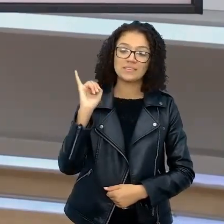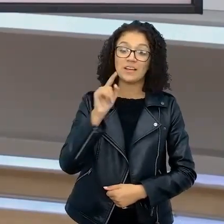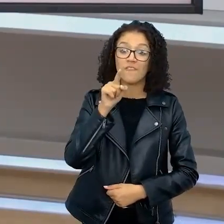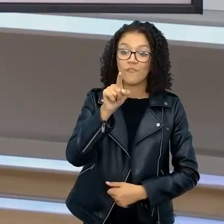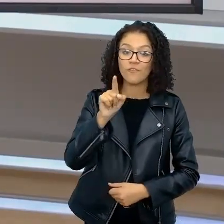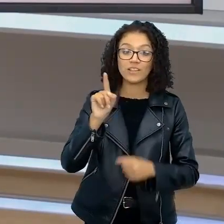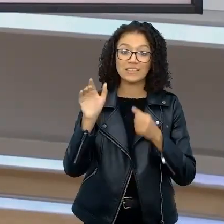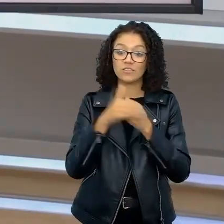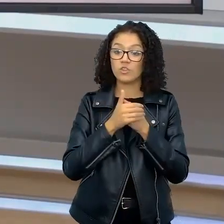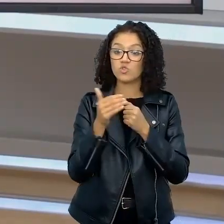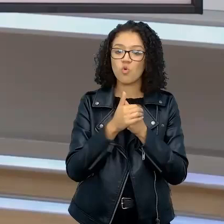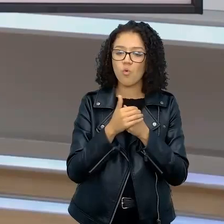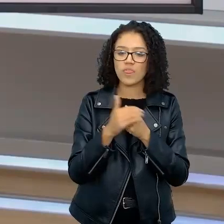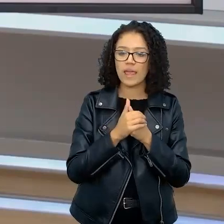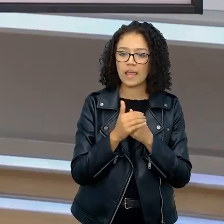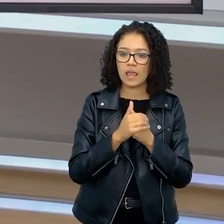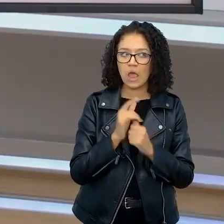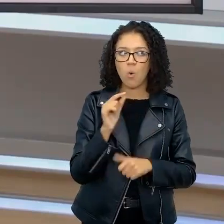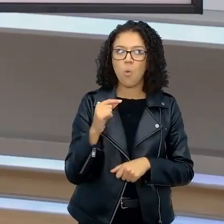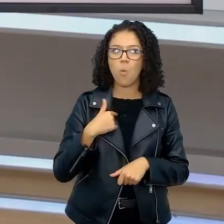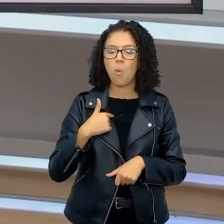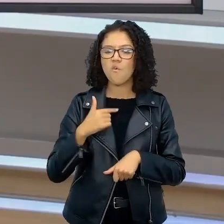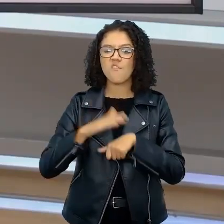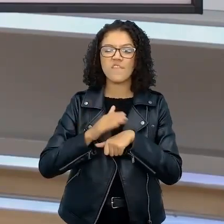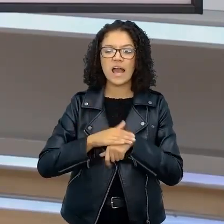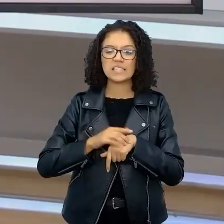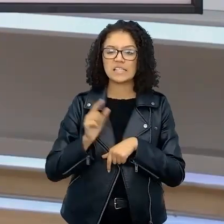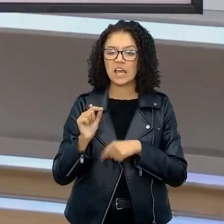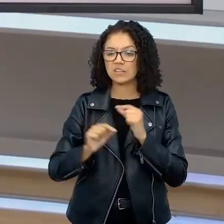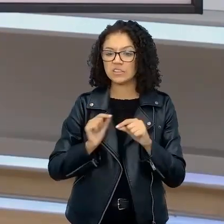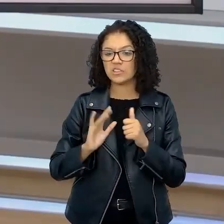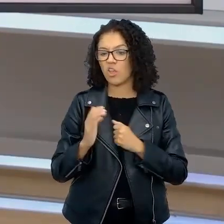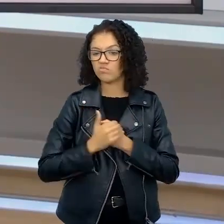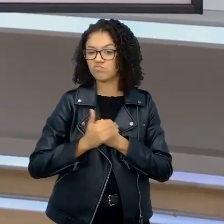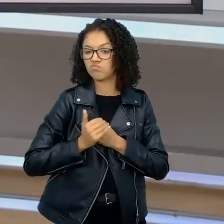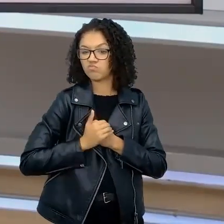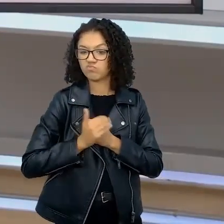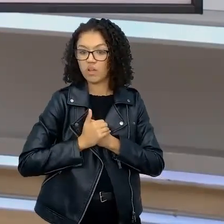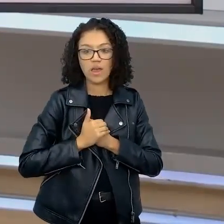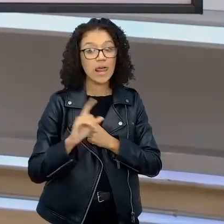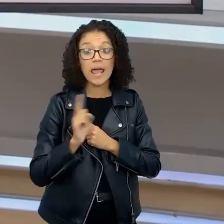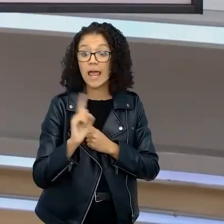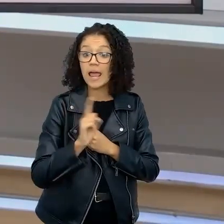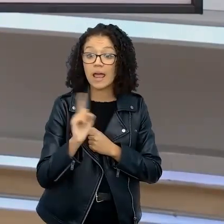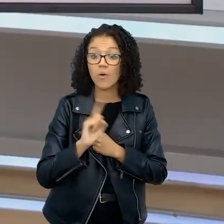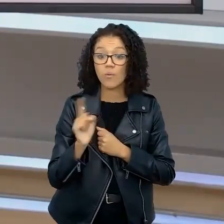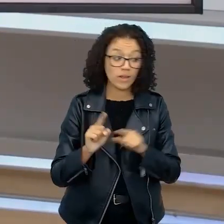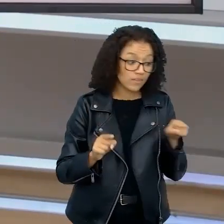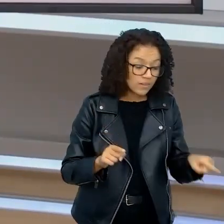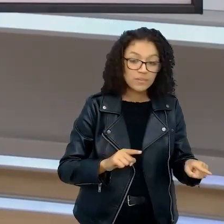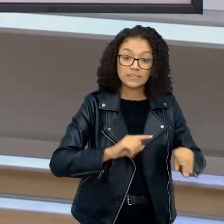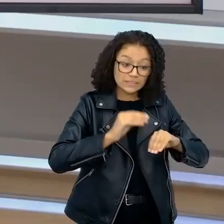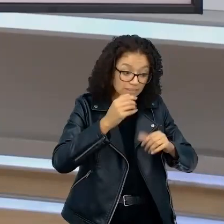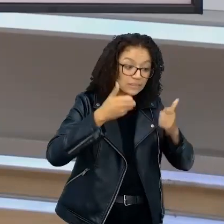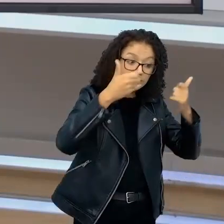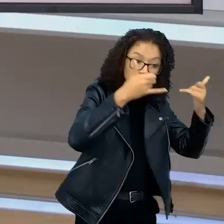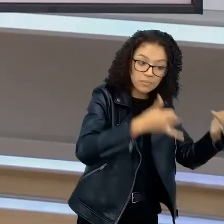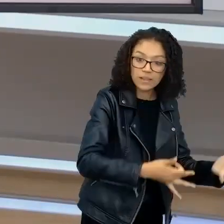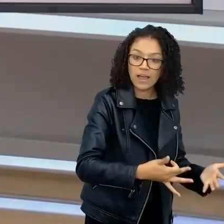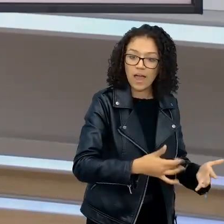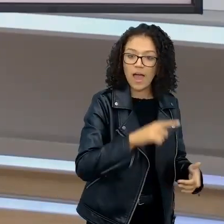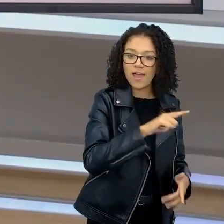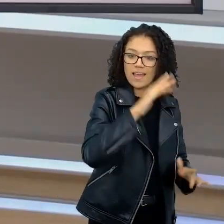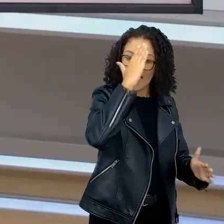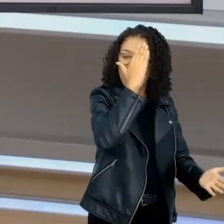ocultar os próximos passos para essa criança, porque senão ela nunca mais vai confiar em você, ela não vai confiar em